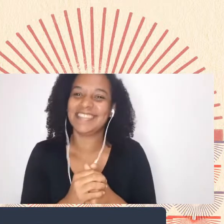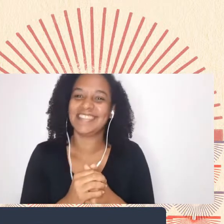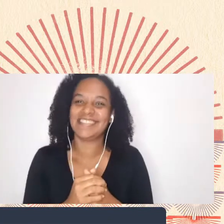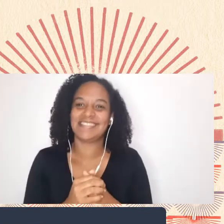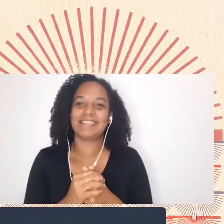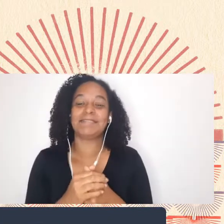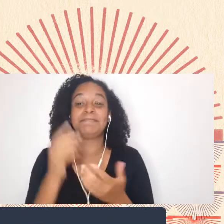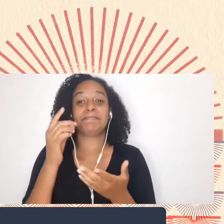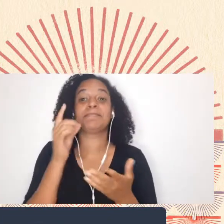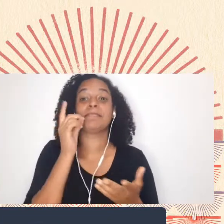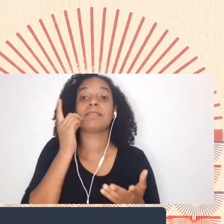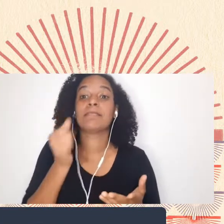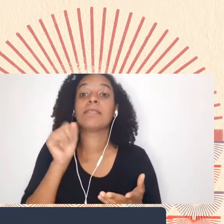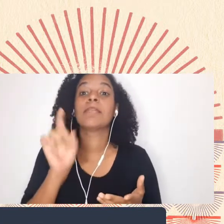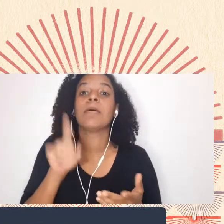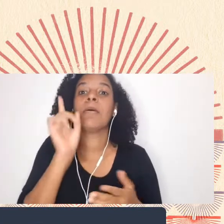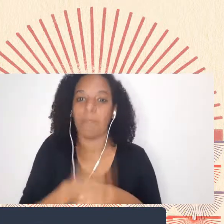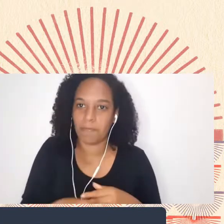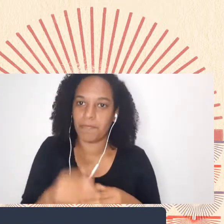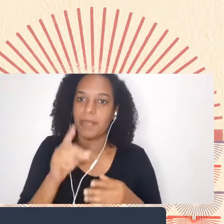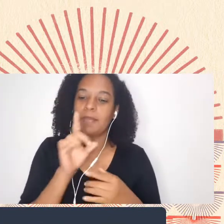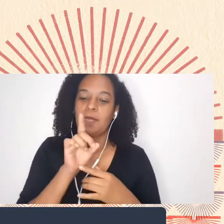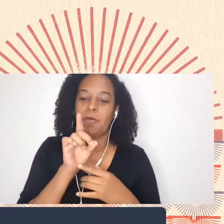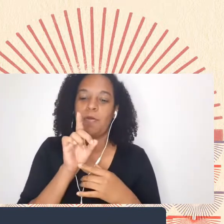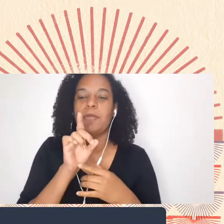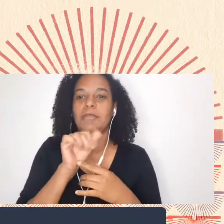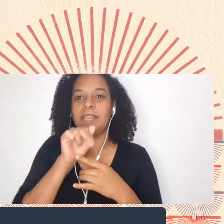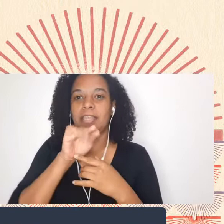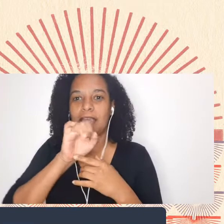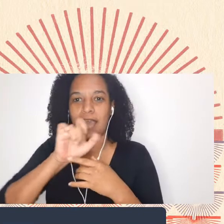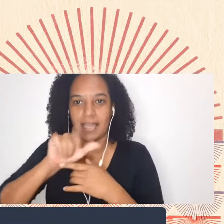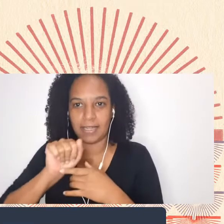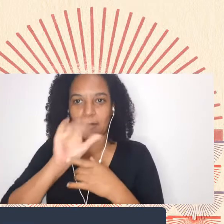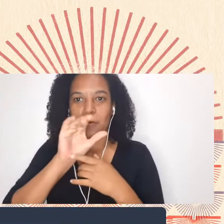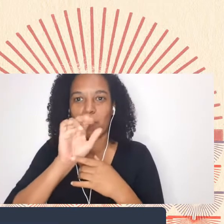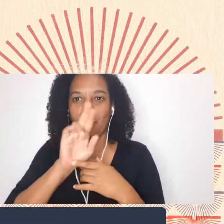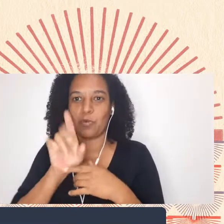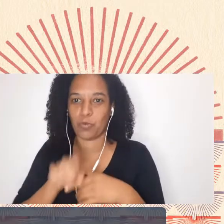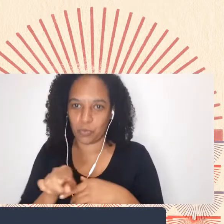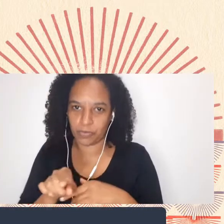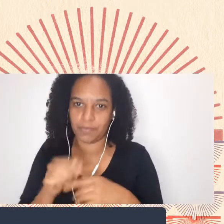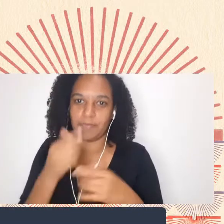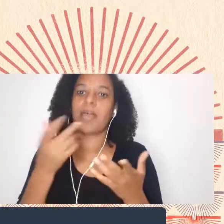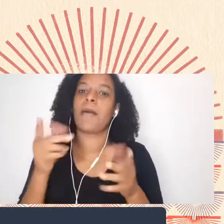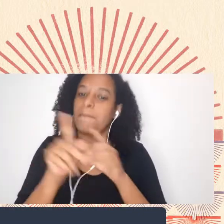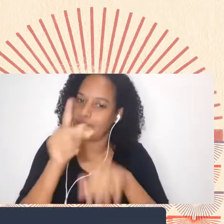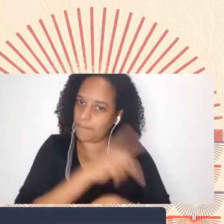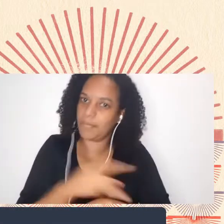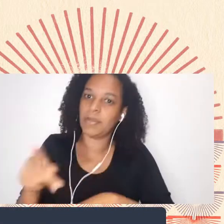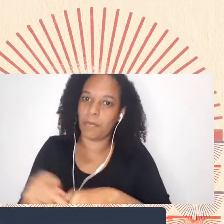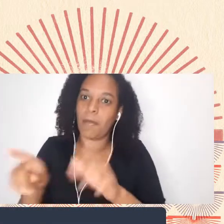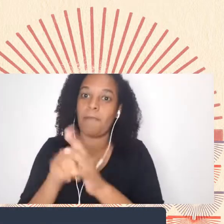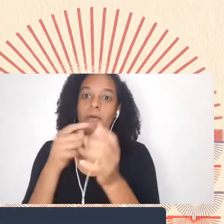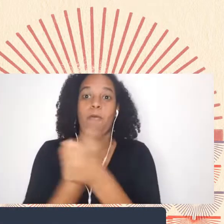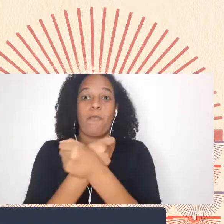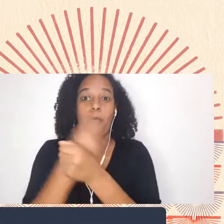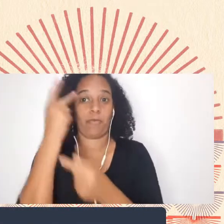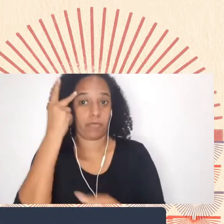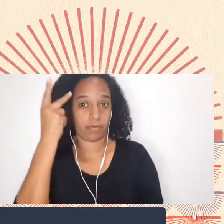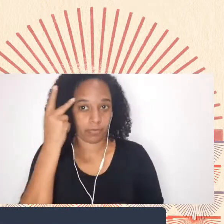é pedagoga, Daniela Ferreira Cruz. A Dani é pedagoga, formada pela PUC São